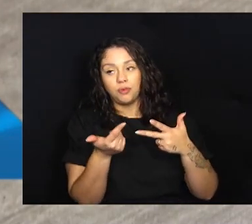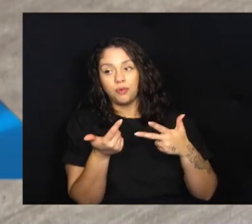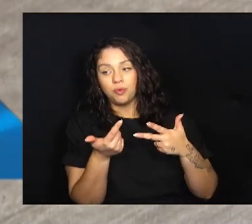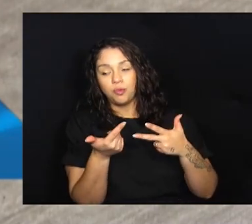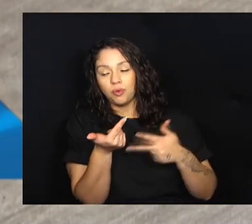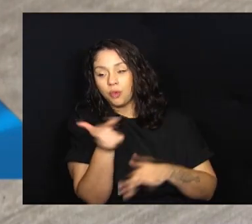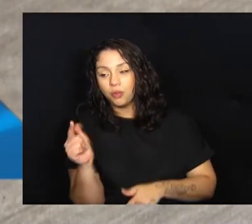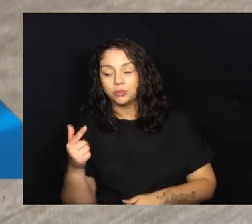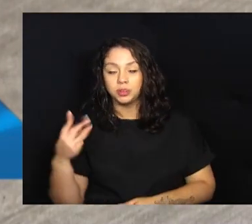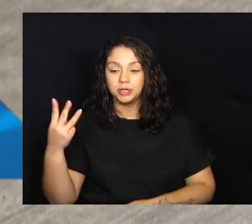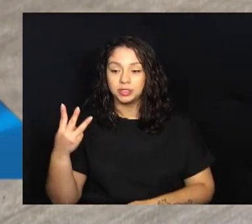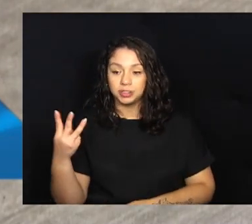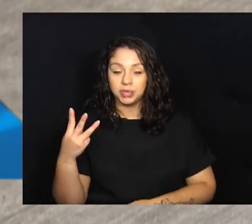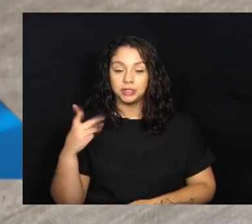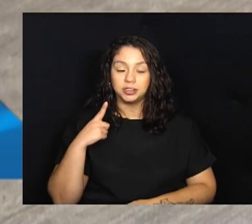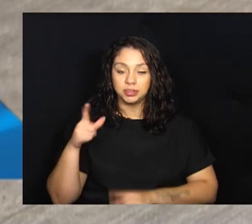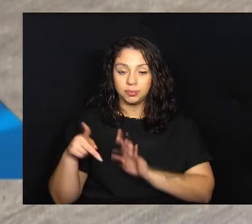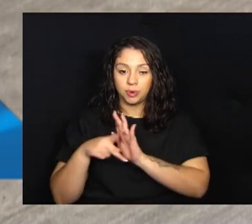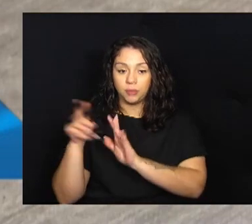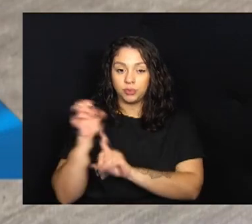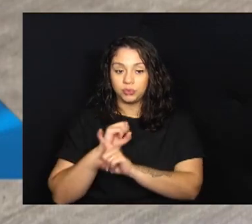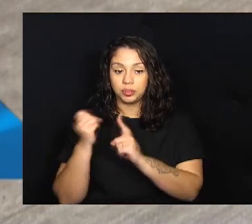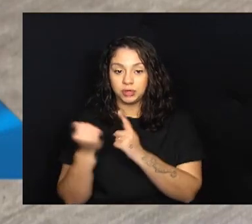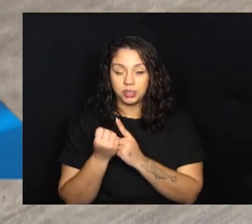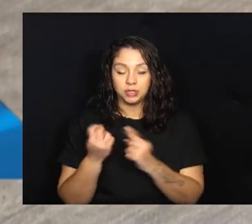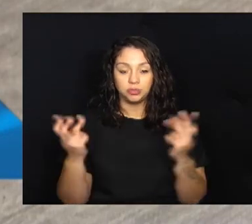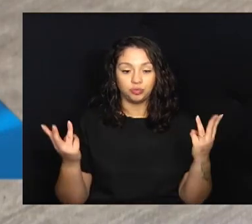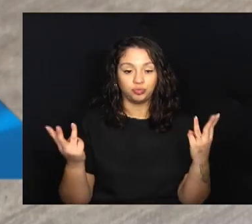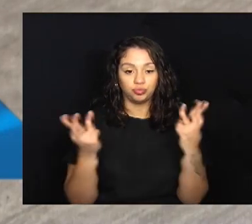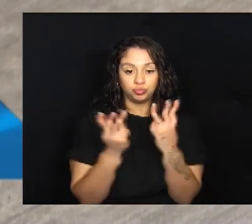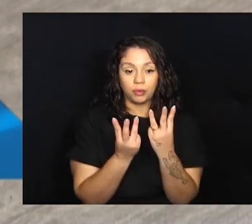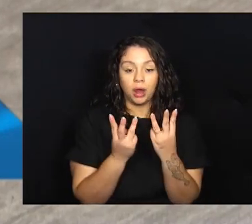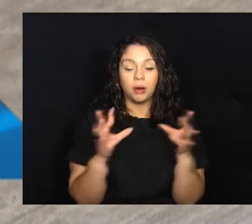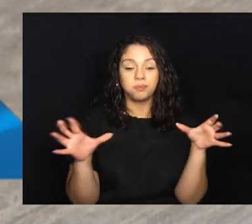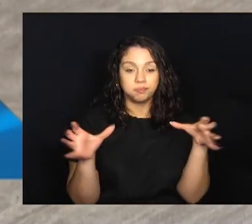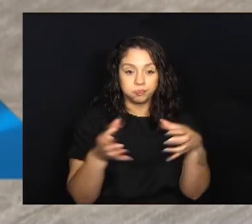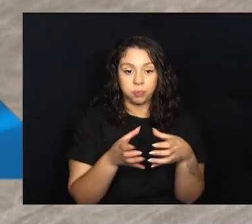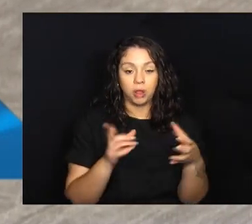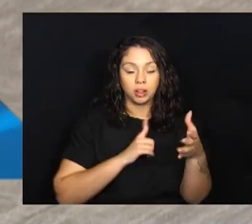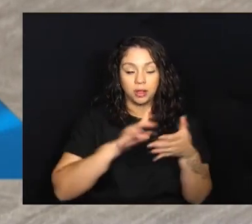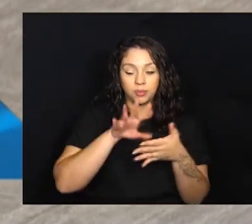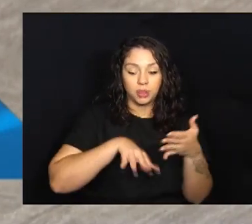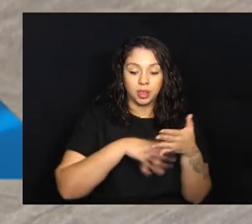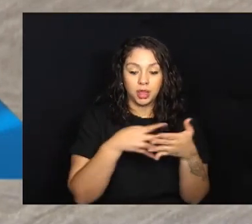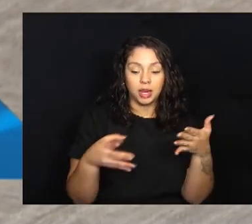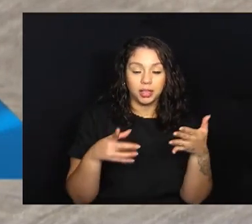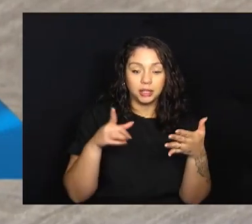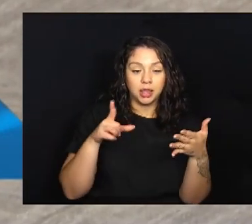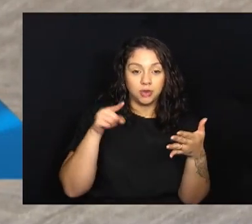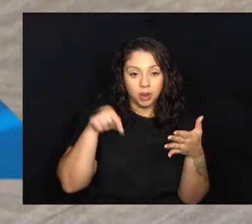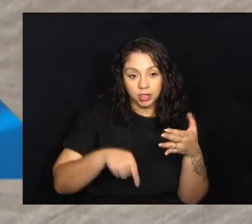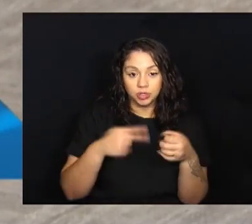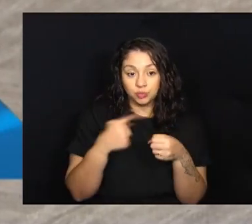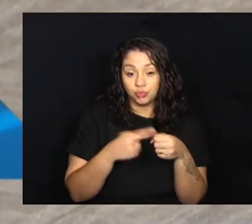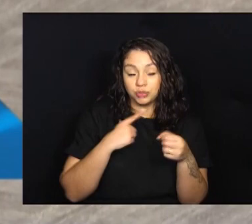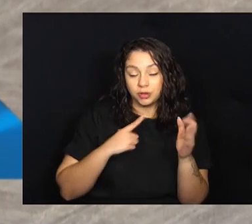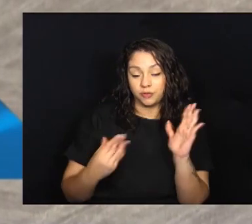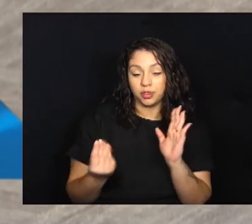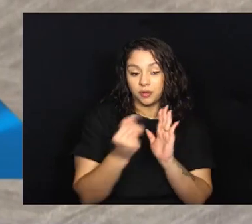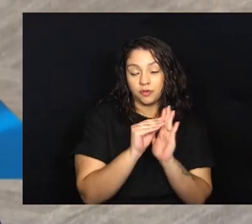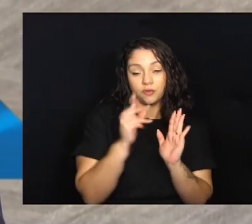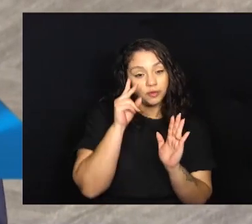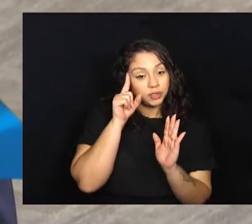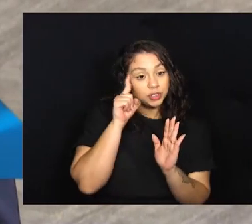haja paridade e fazer com que no calendário municipal fique incluído o dia 29 de